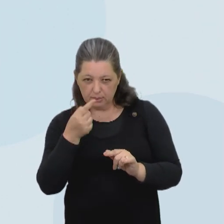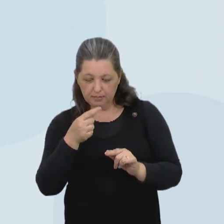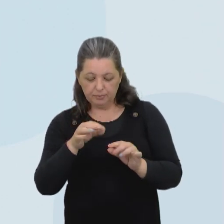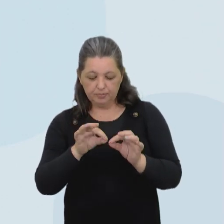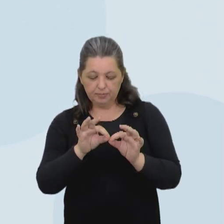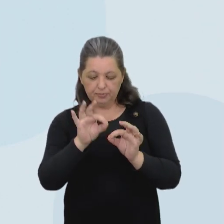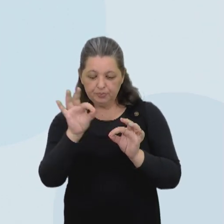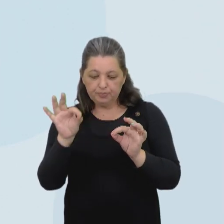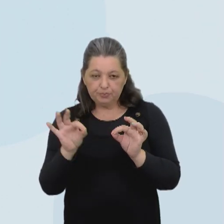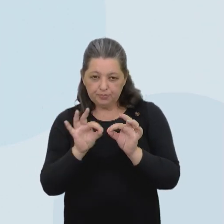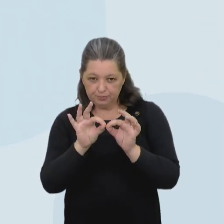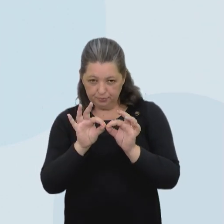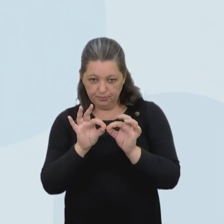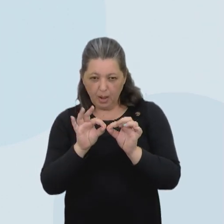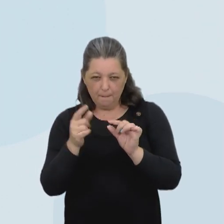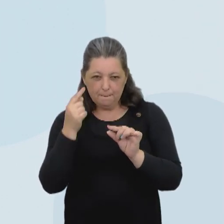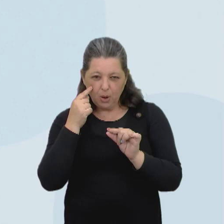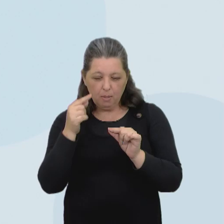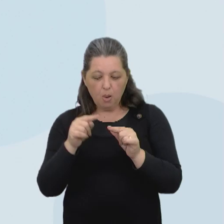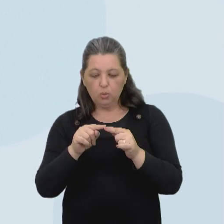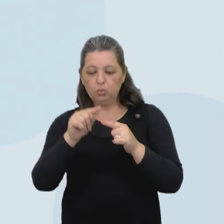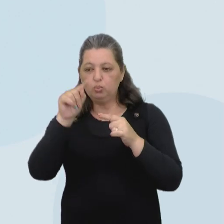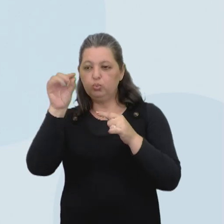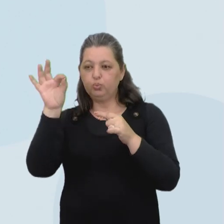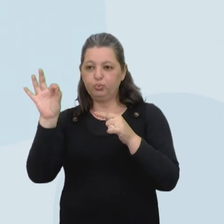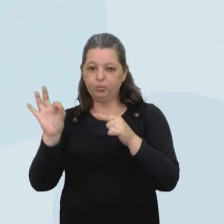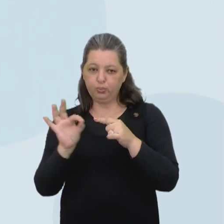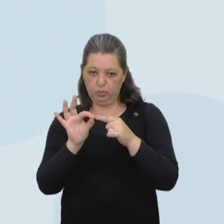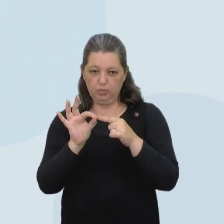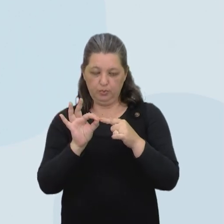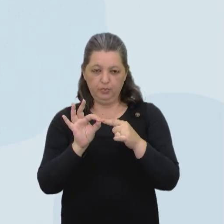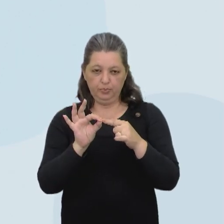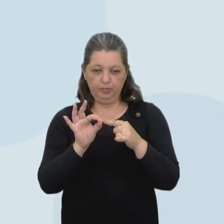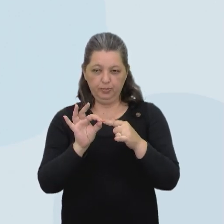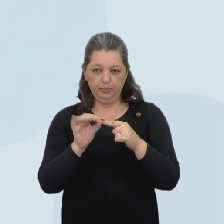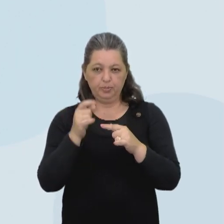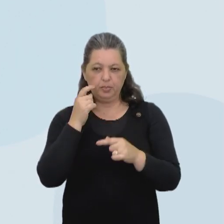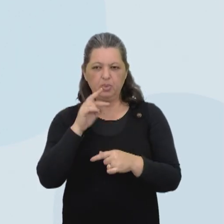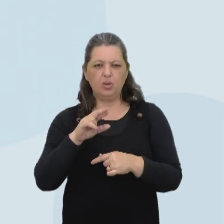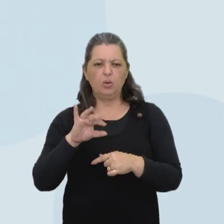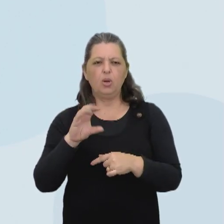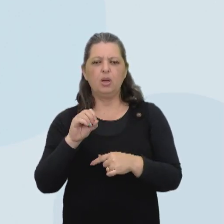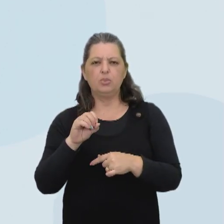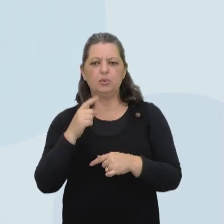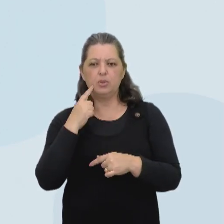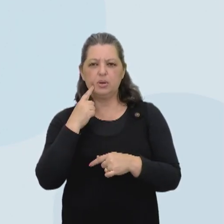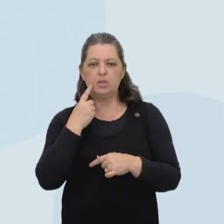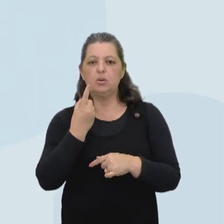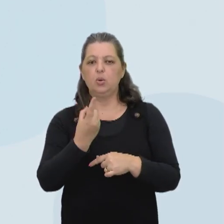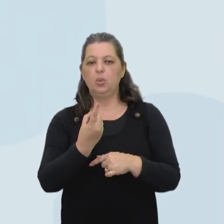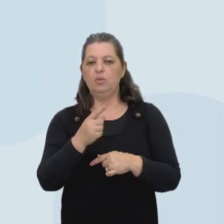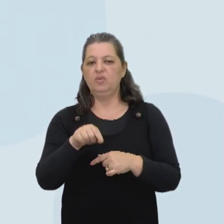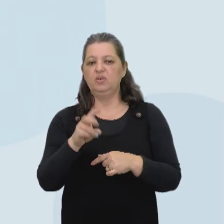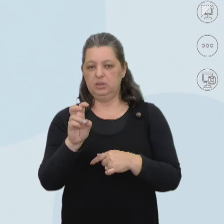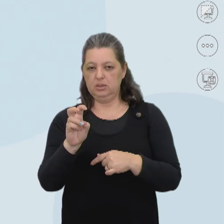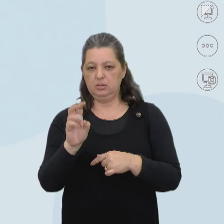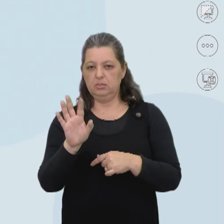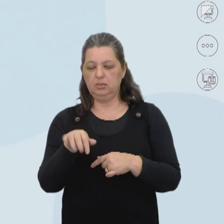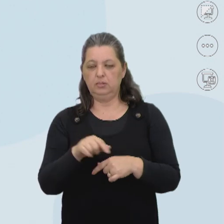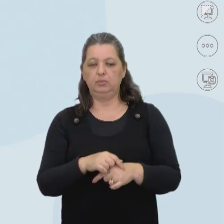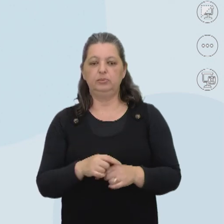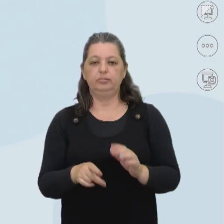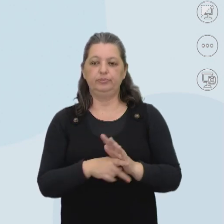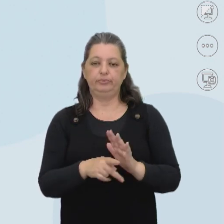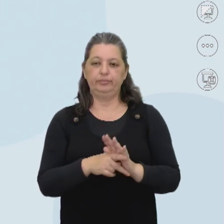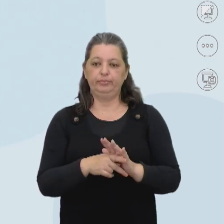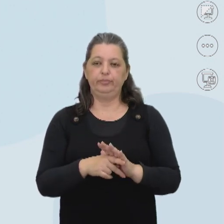Então se eu quero da parte branca, eu vou usar o raio da parte branca. Qual é o raio da parte branca? a 1,5. Então, eu vou pegar a